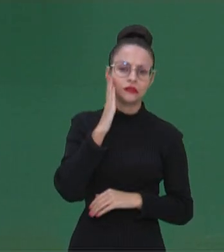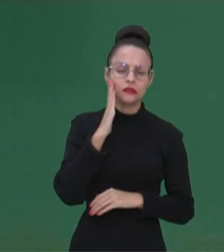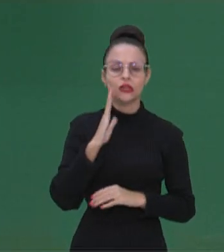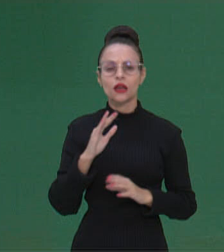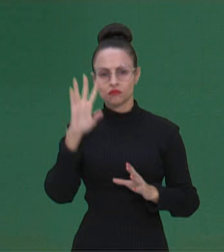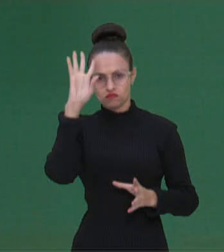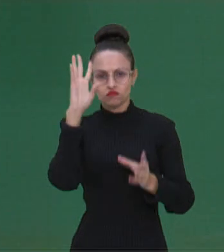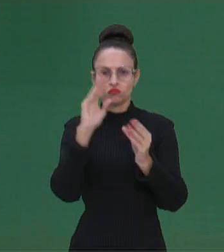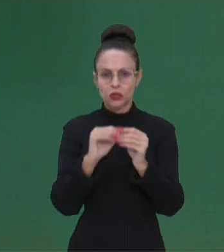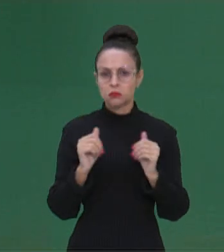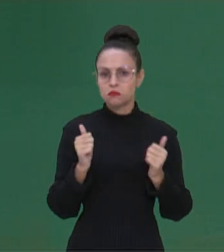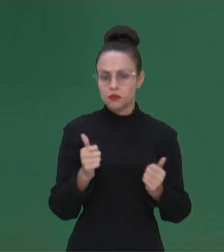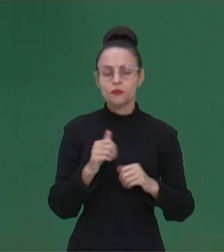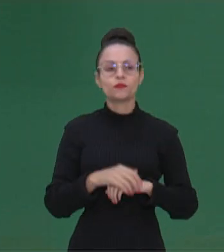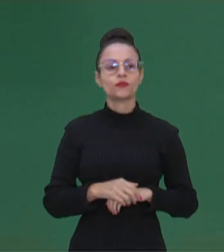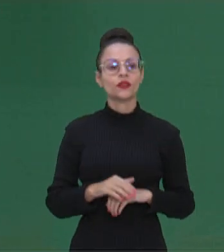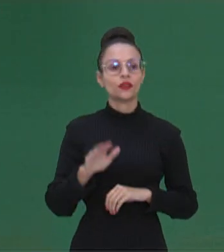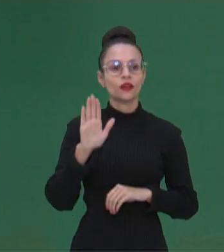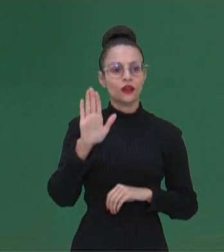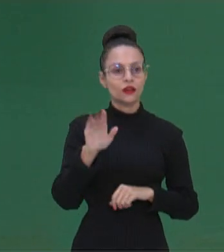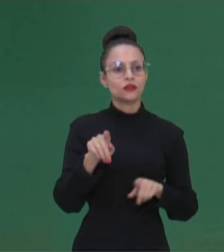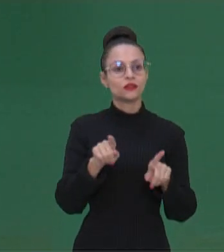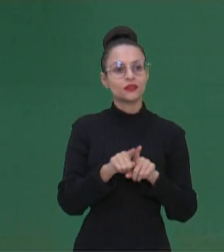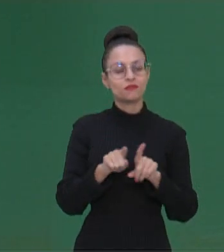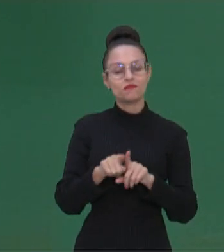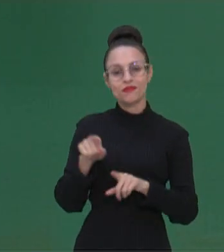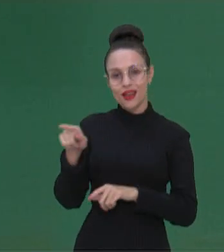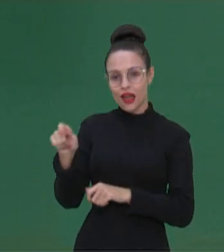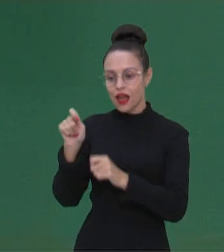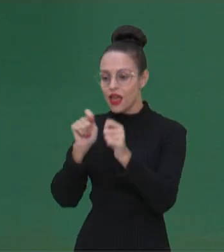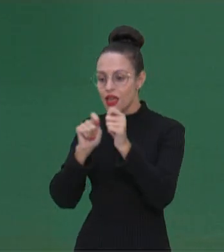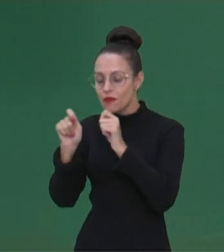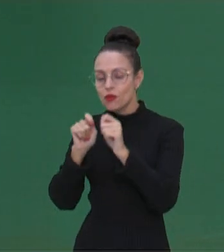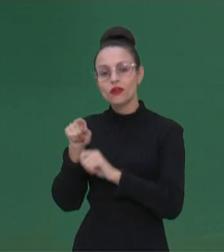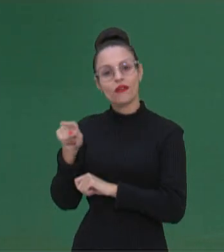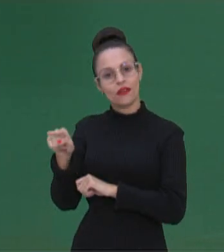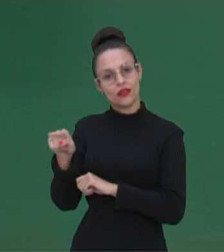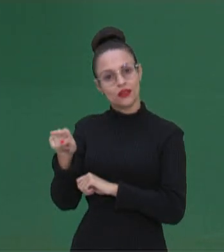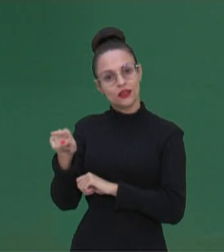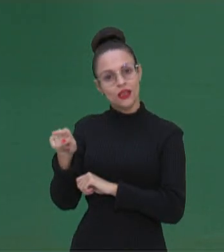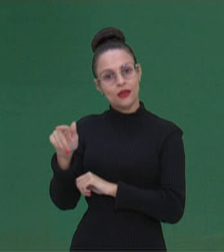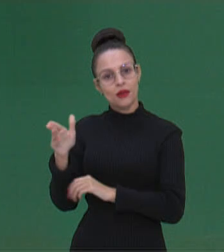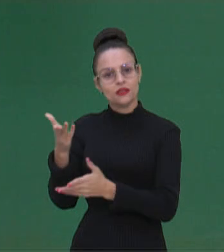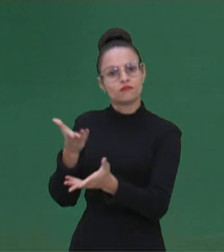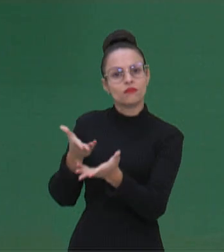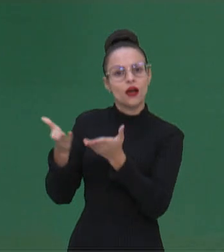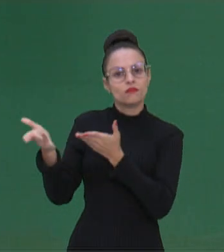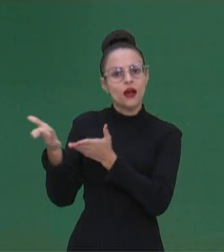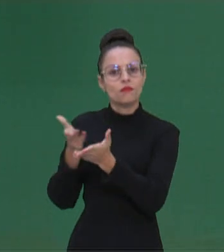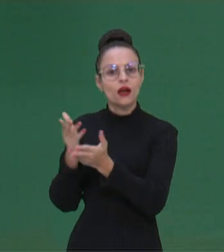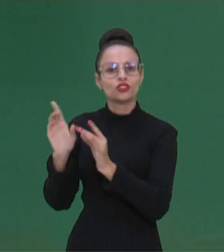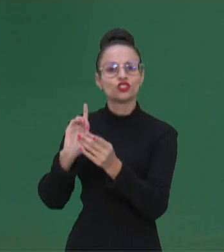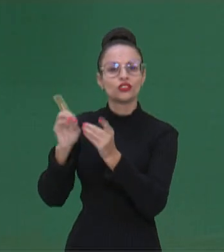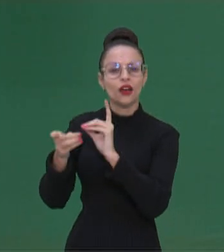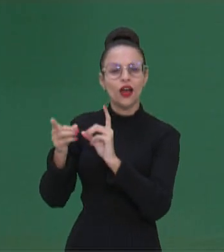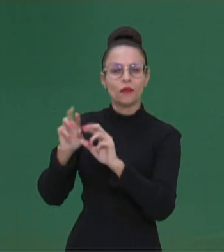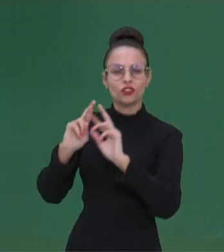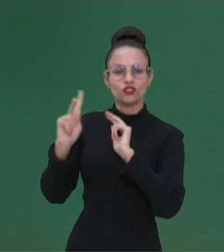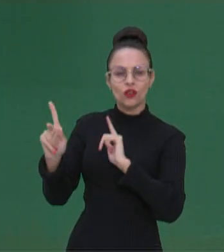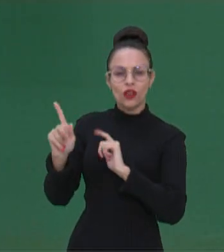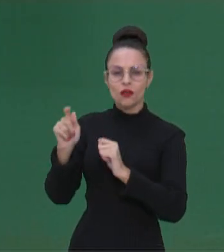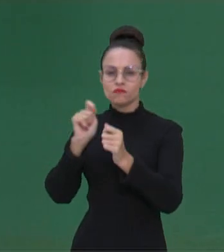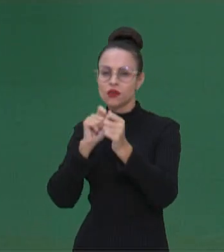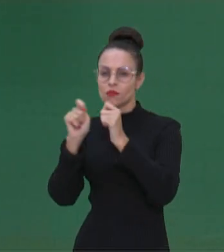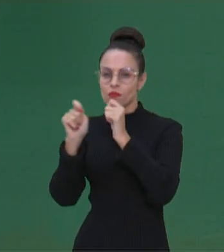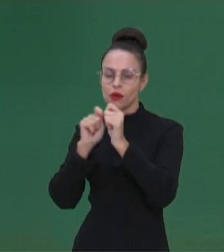ok? Só que na reportagem, essa linguagem, ela é mais dinâmica, né? O